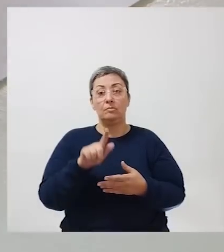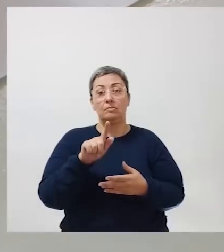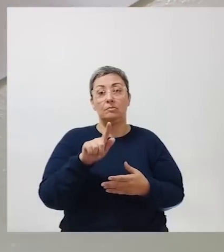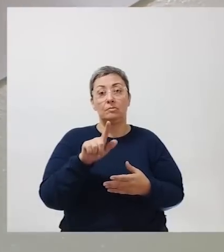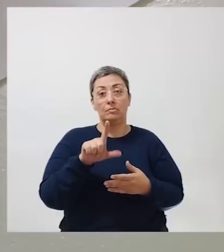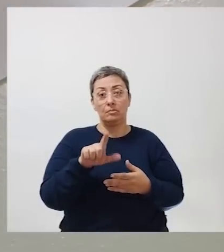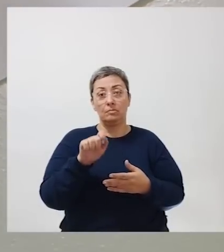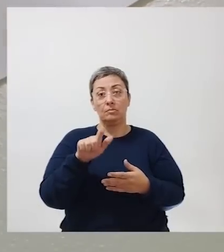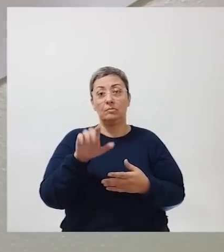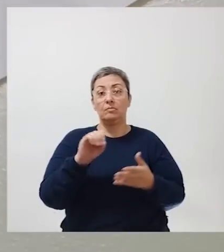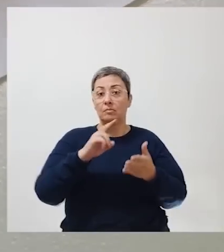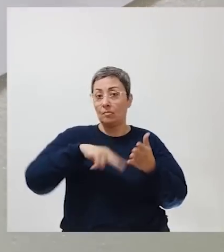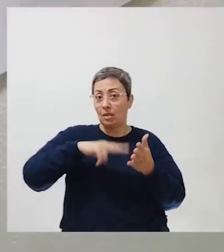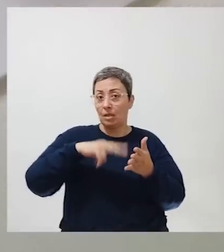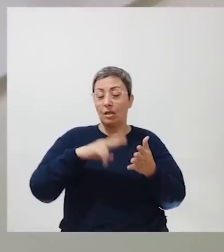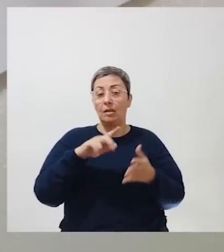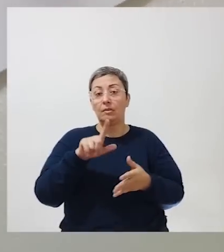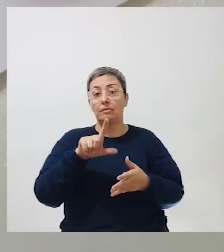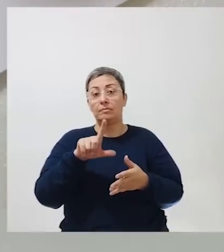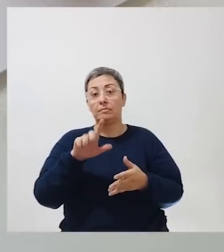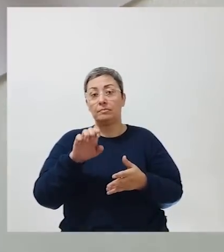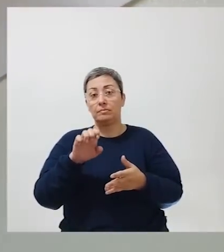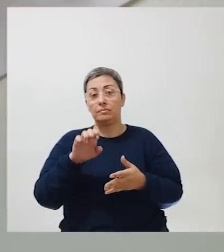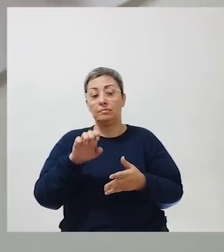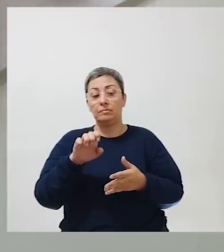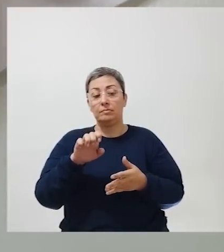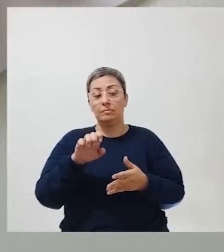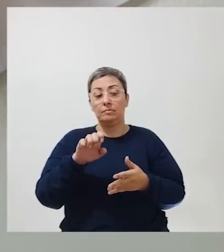duplo. Vamos ver, lê pra mim.